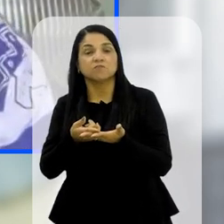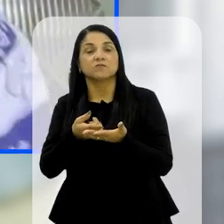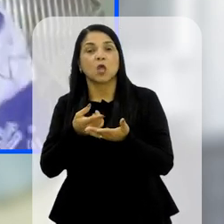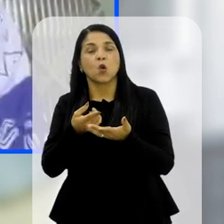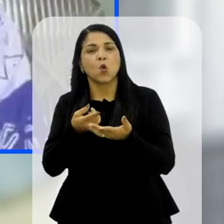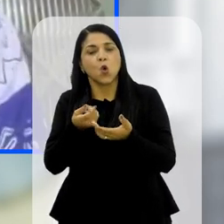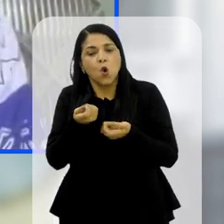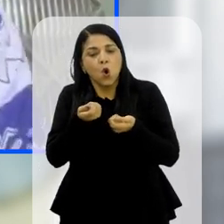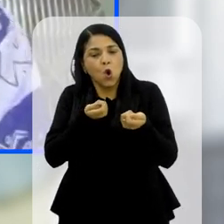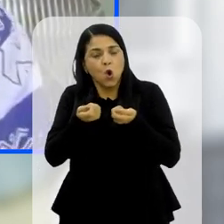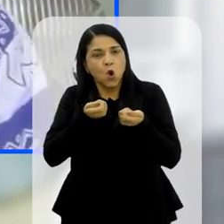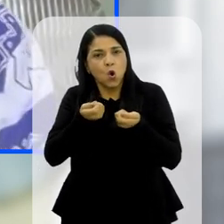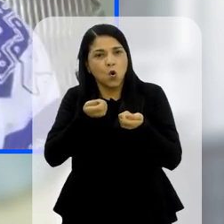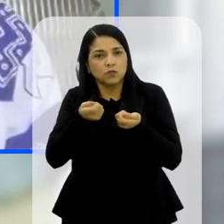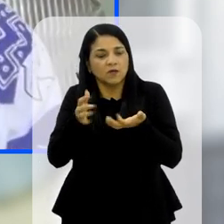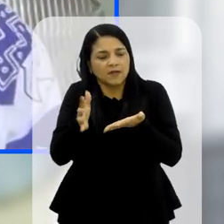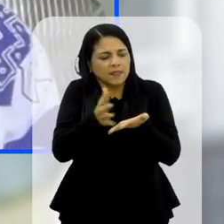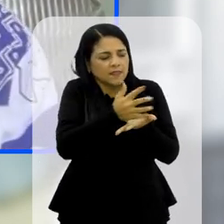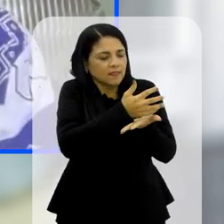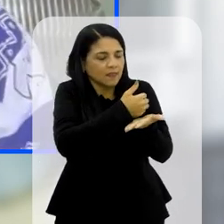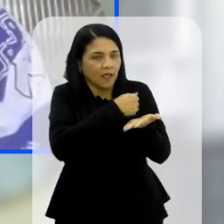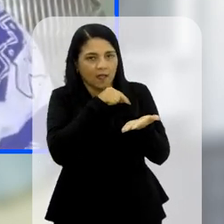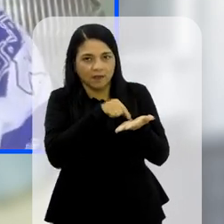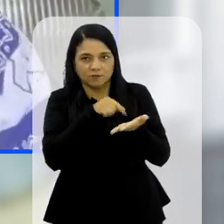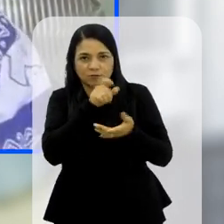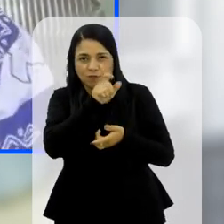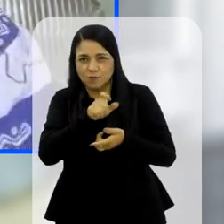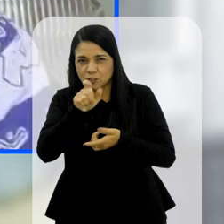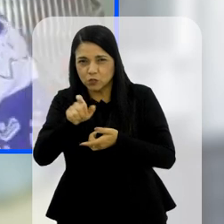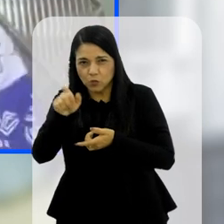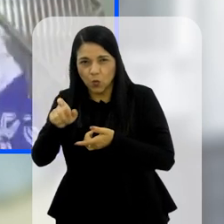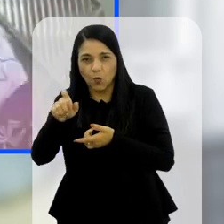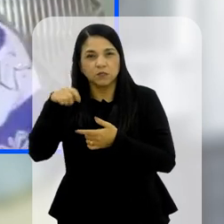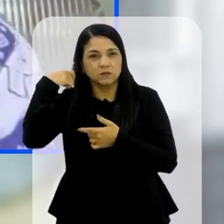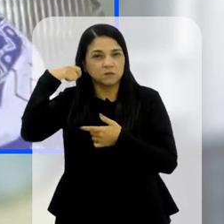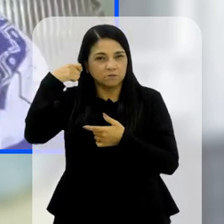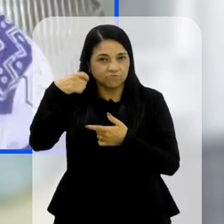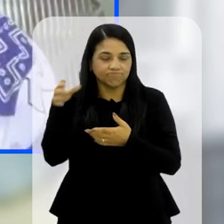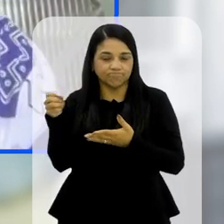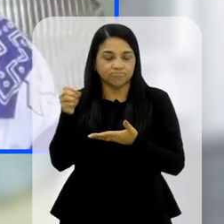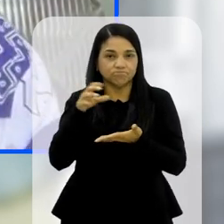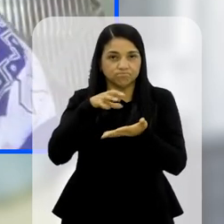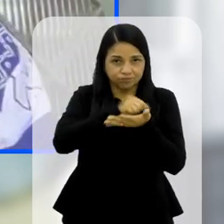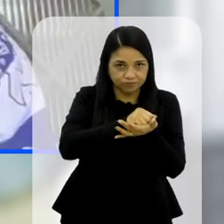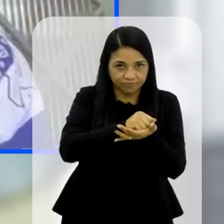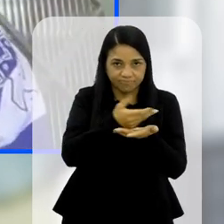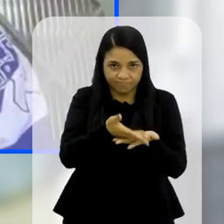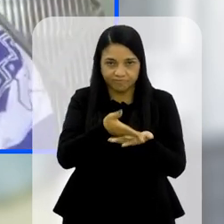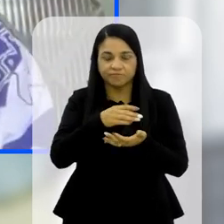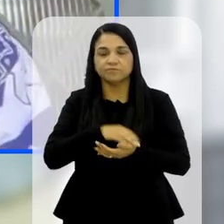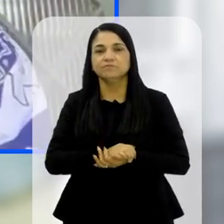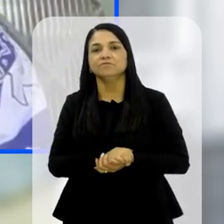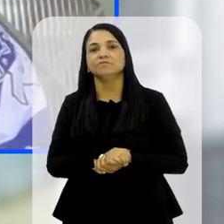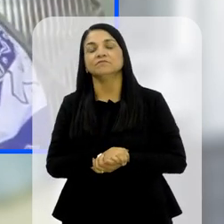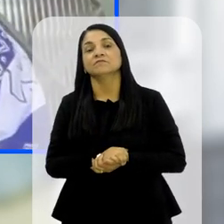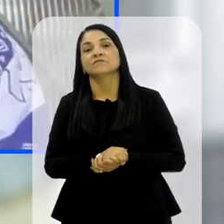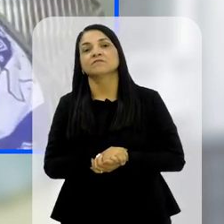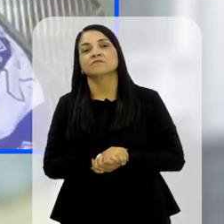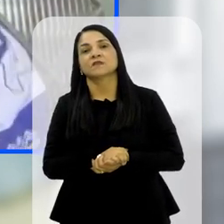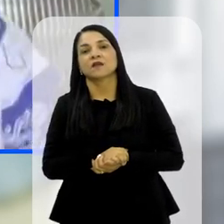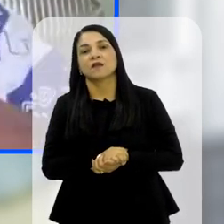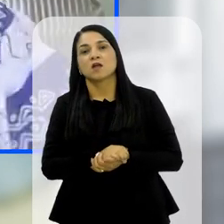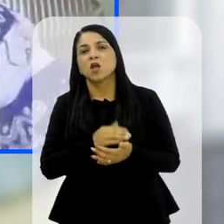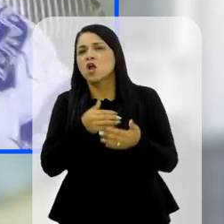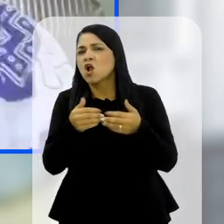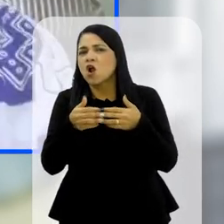gente conseguir ter um certo controle sobre os dados dessas pessoas que estão sendo colocadas ali, né, também.